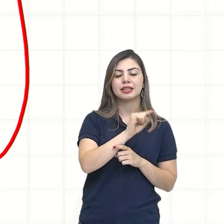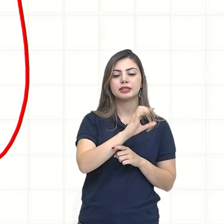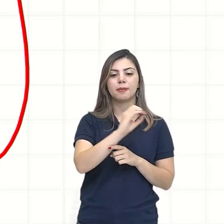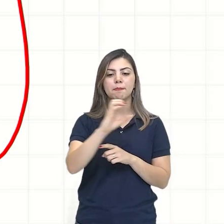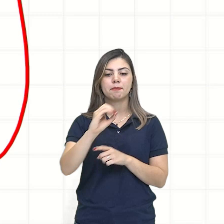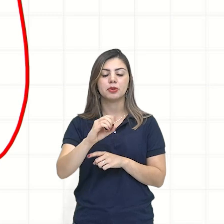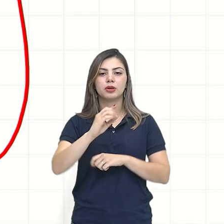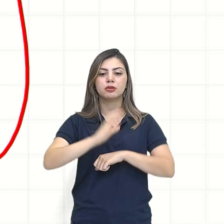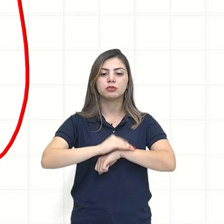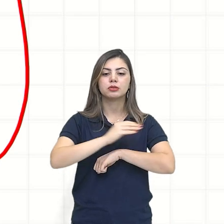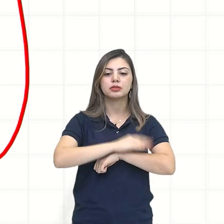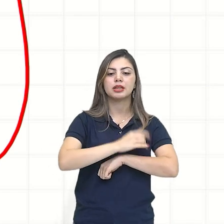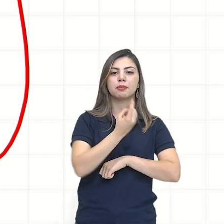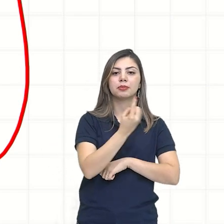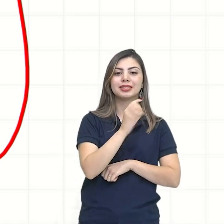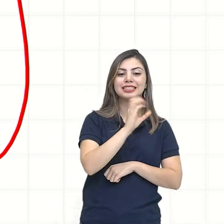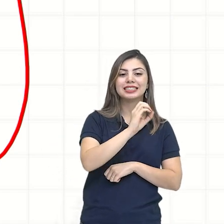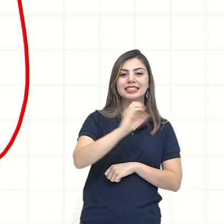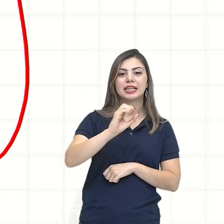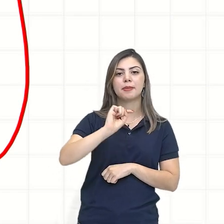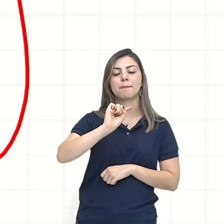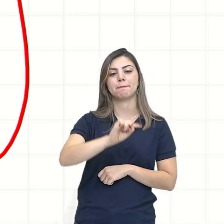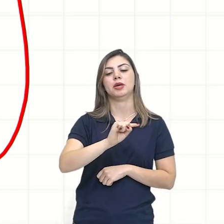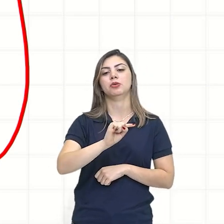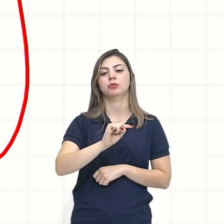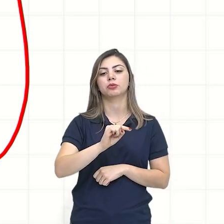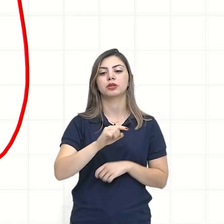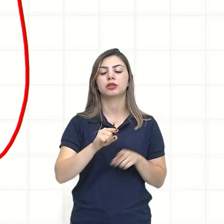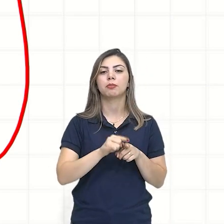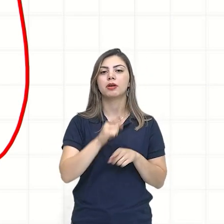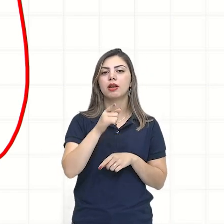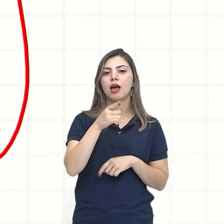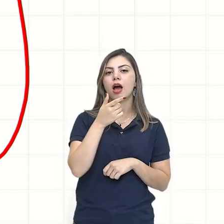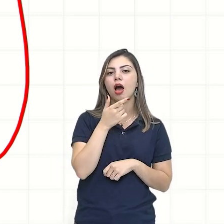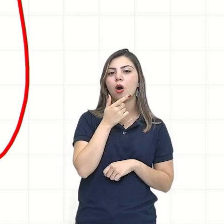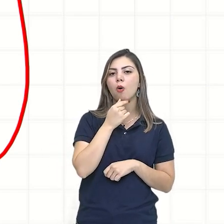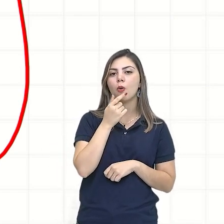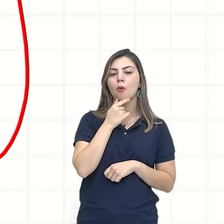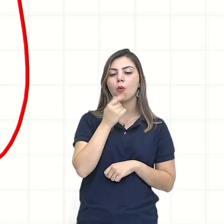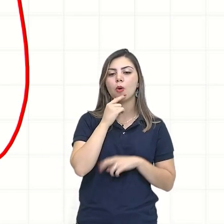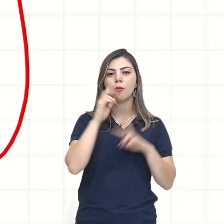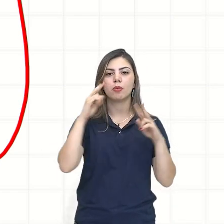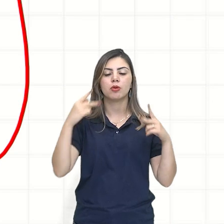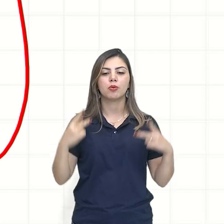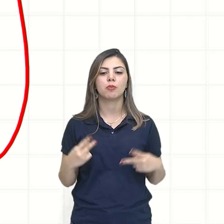aqui vale 100.000, e o homem, né, o homem orando aqui agradecendo,